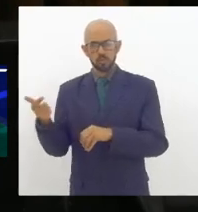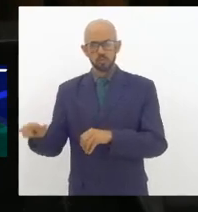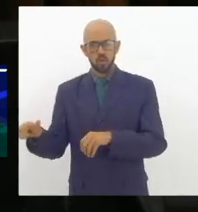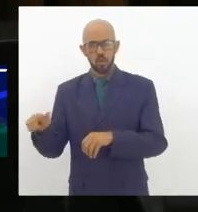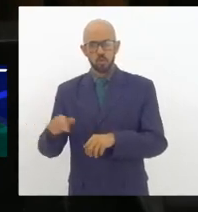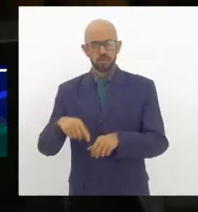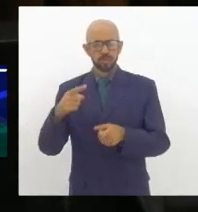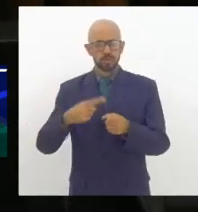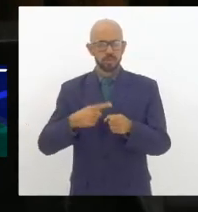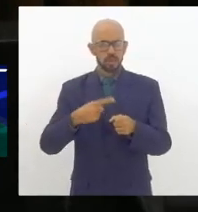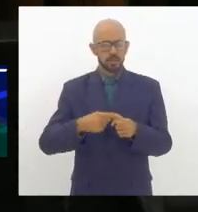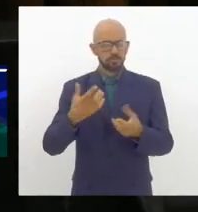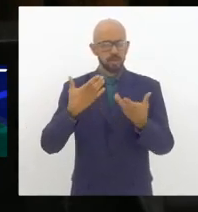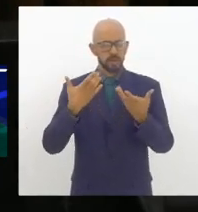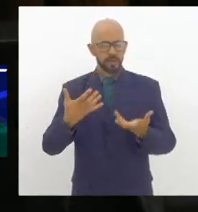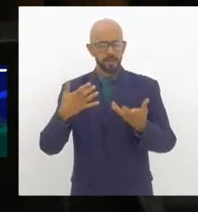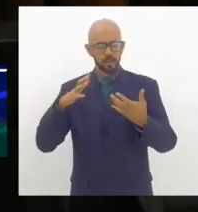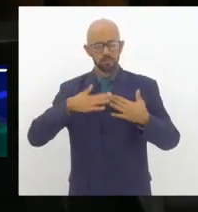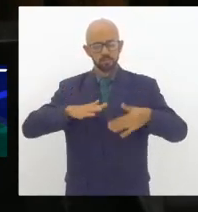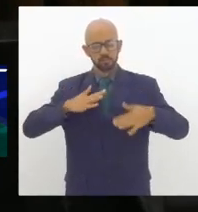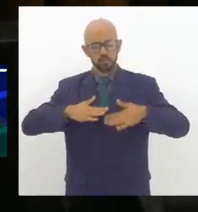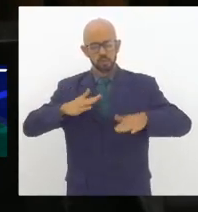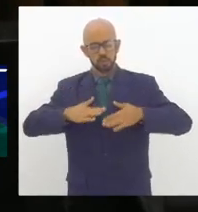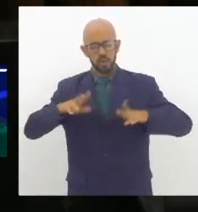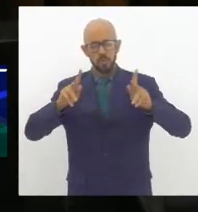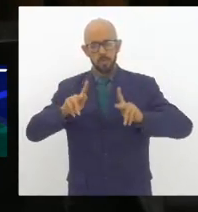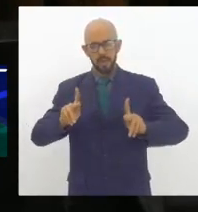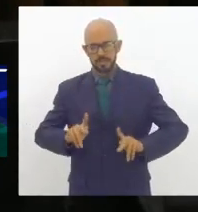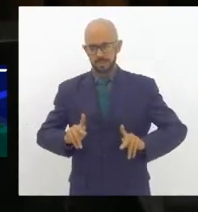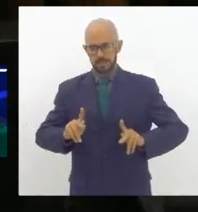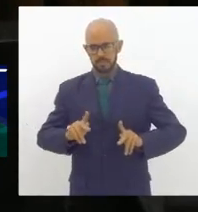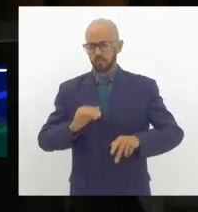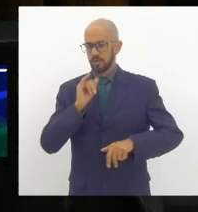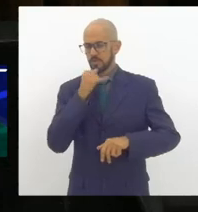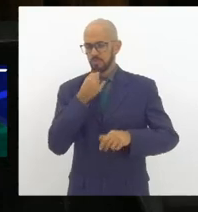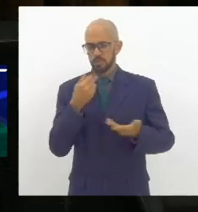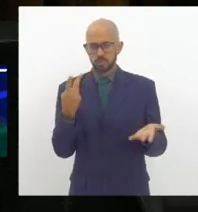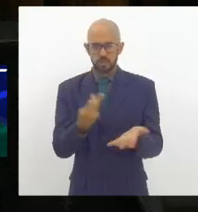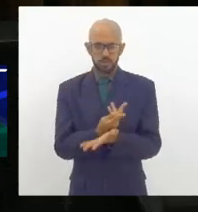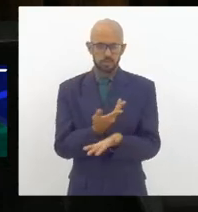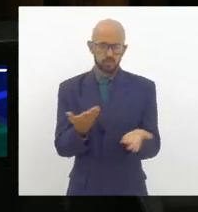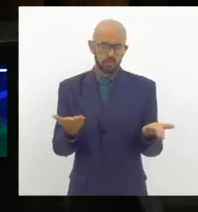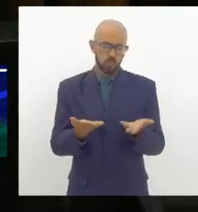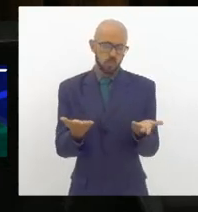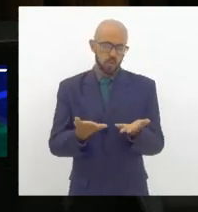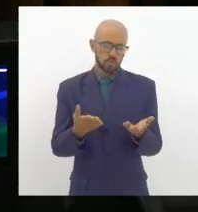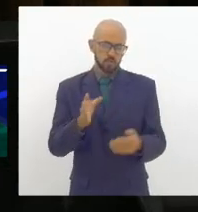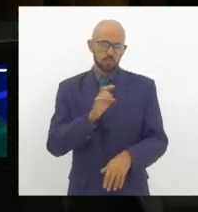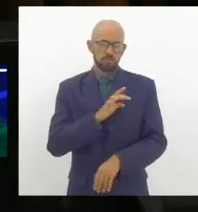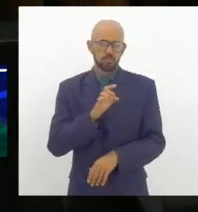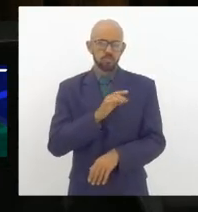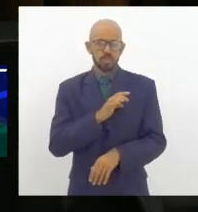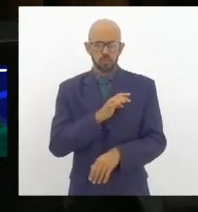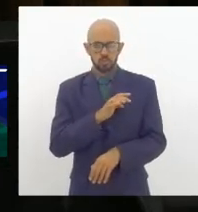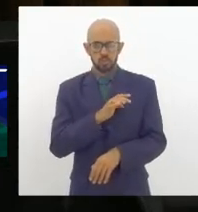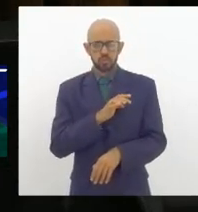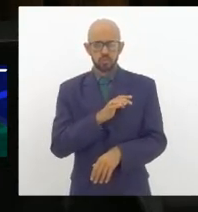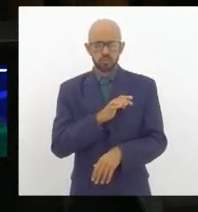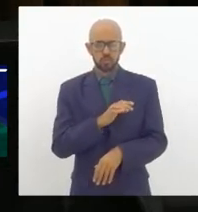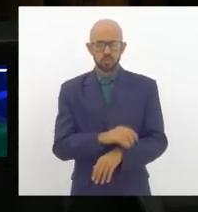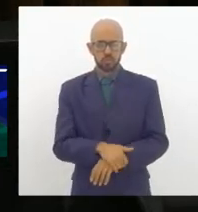para ter o seu sossego e a sua paz Infelizmente o que vive hoje eu vou insegurança uma